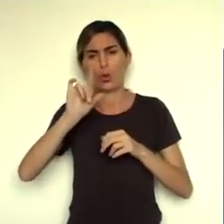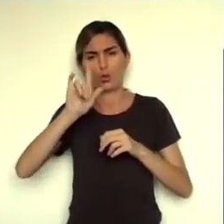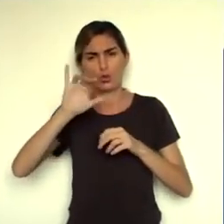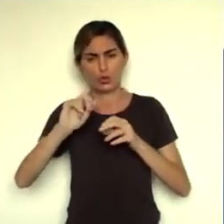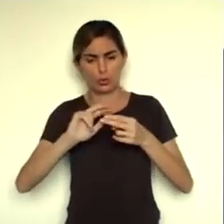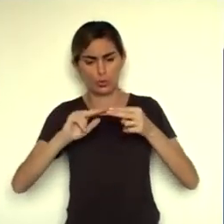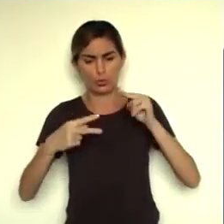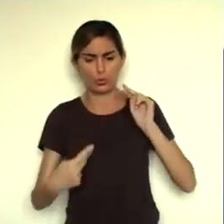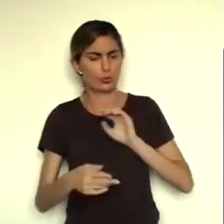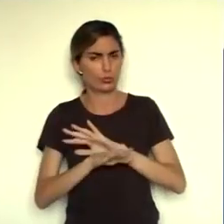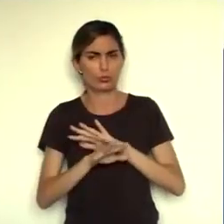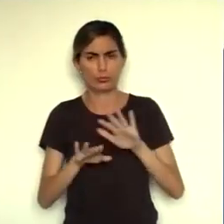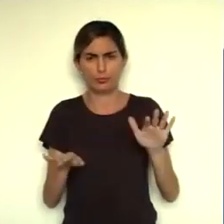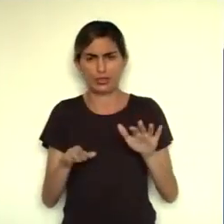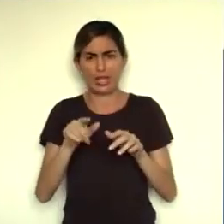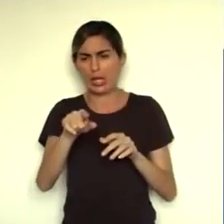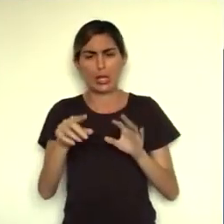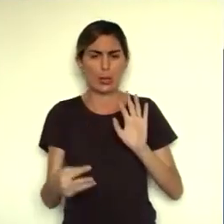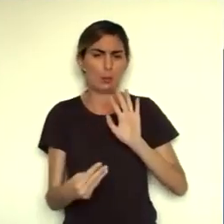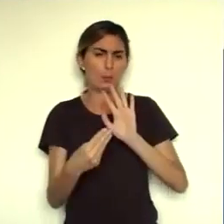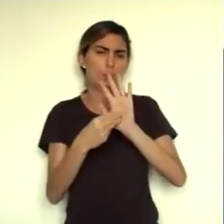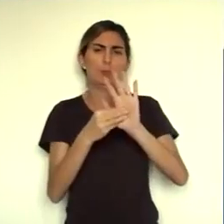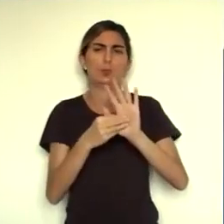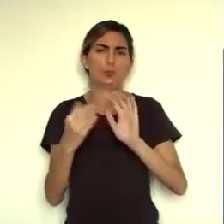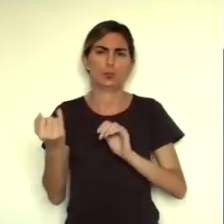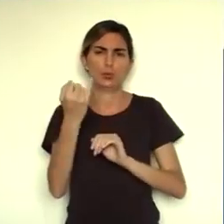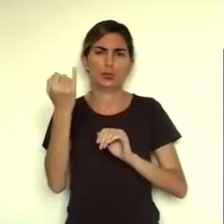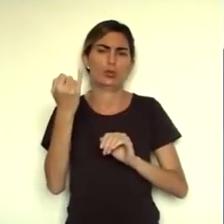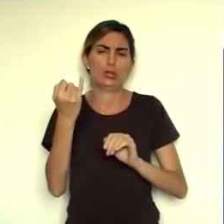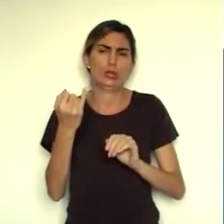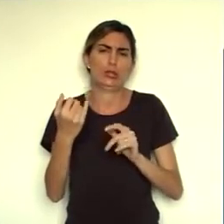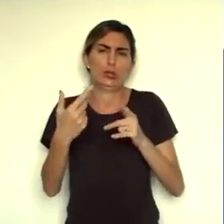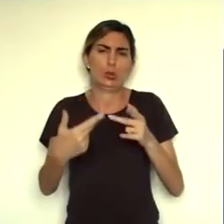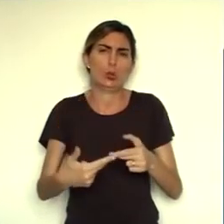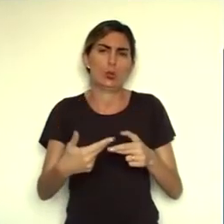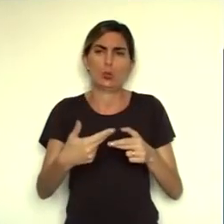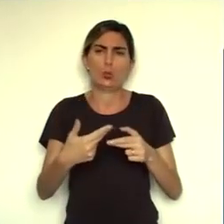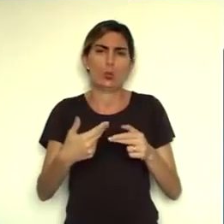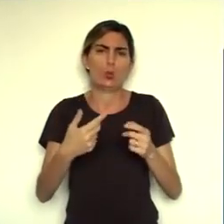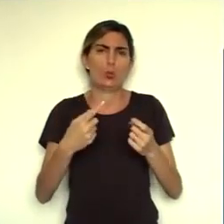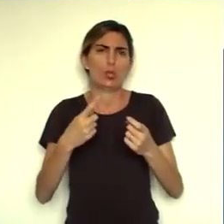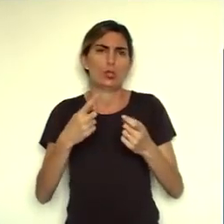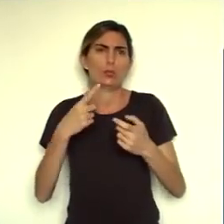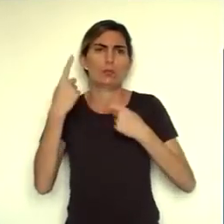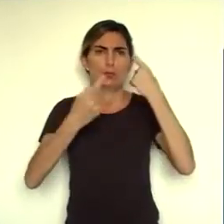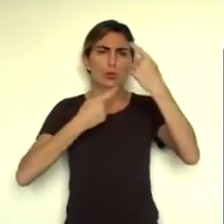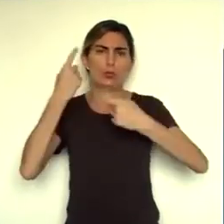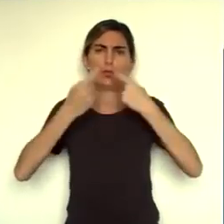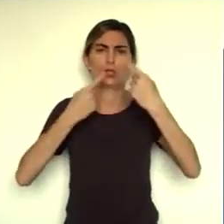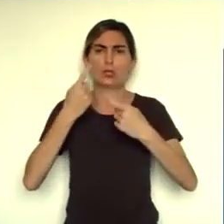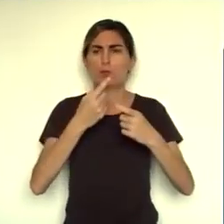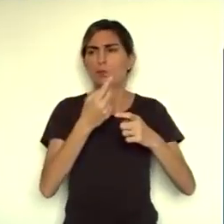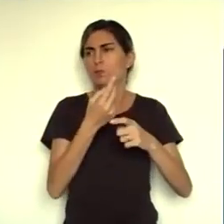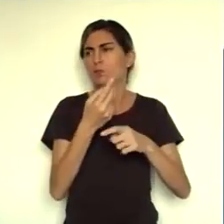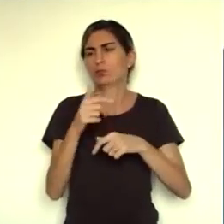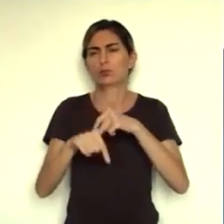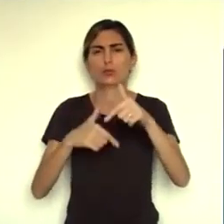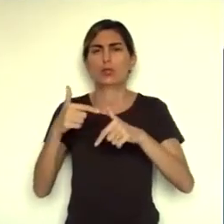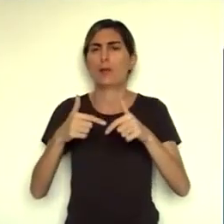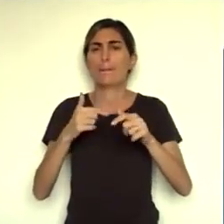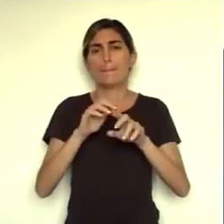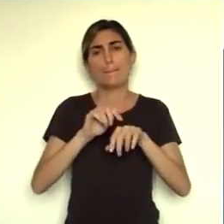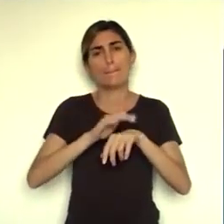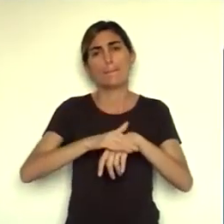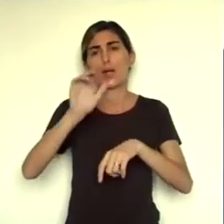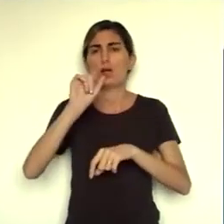biológicos, a formação biológica, ele não agrega tanto. Então, ele não tem essa preocupação. A gente trabalha muito mais com o